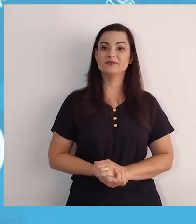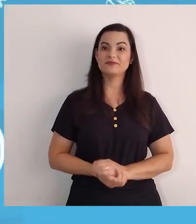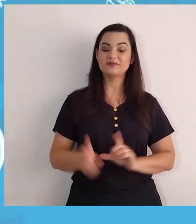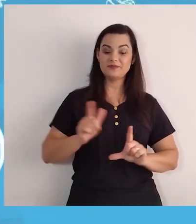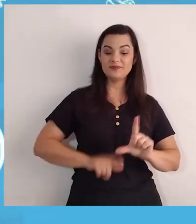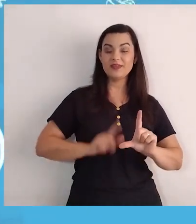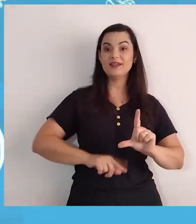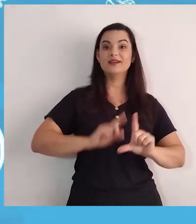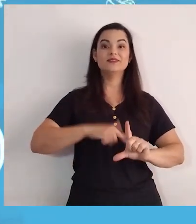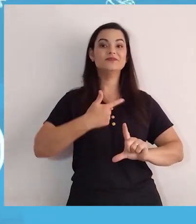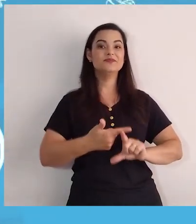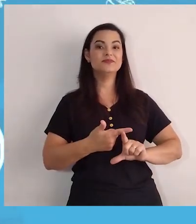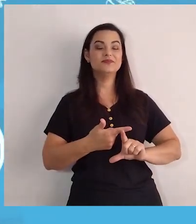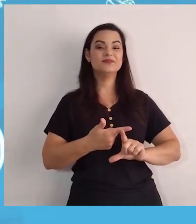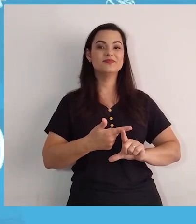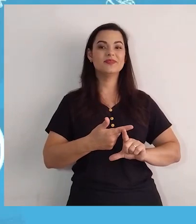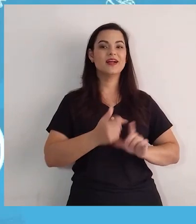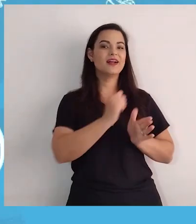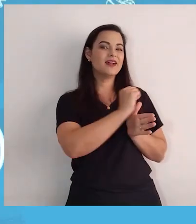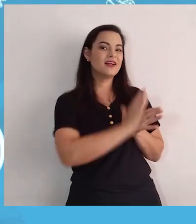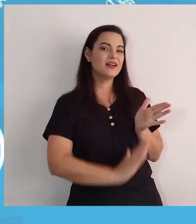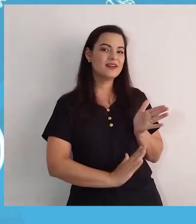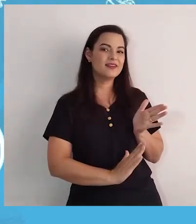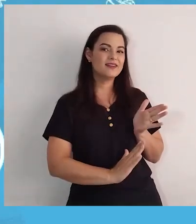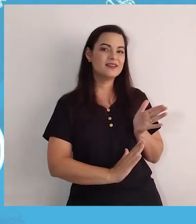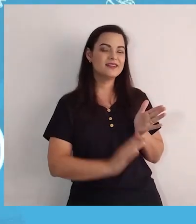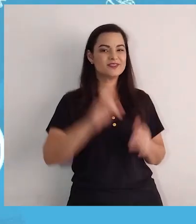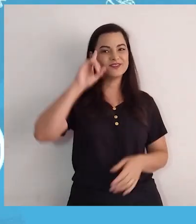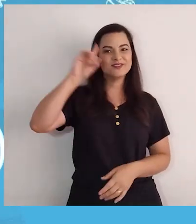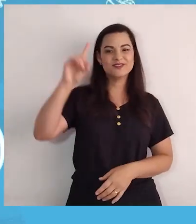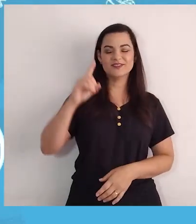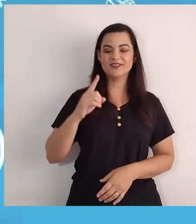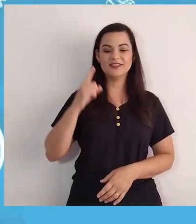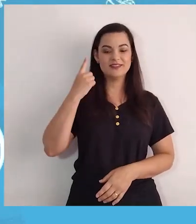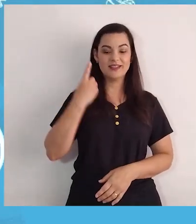Além das letras proposta do dia, data